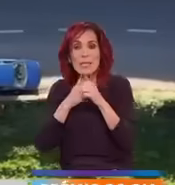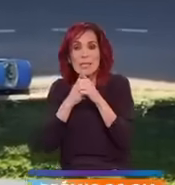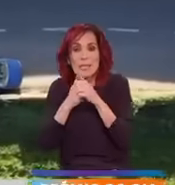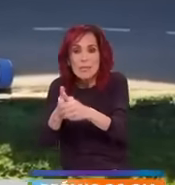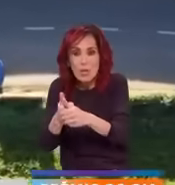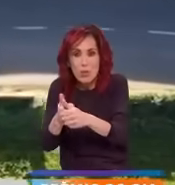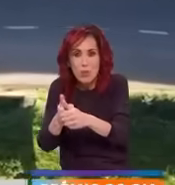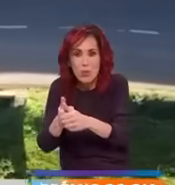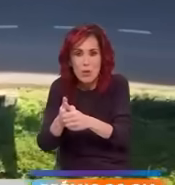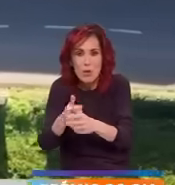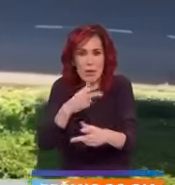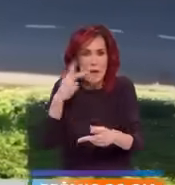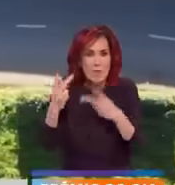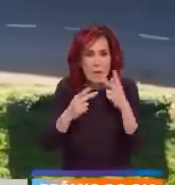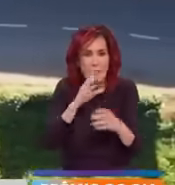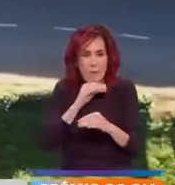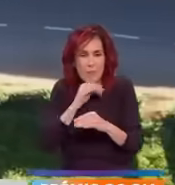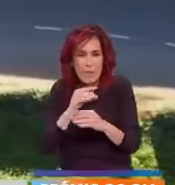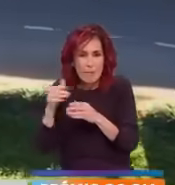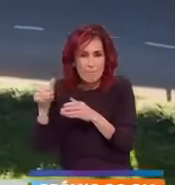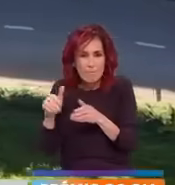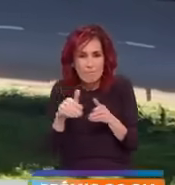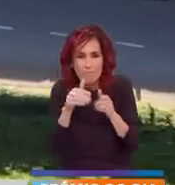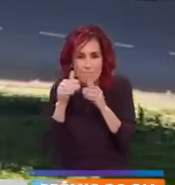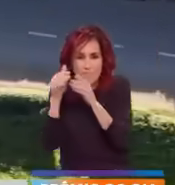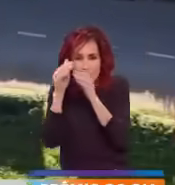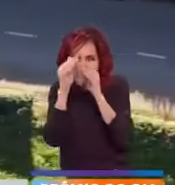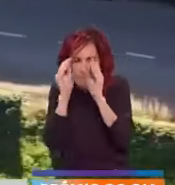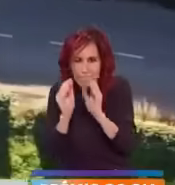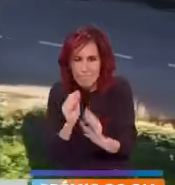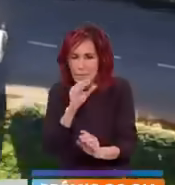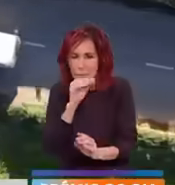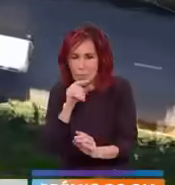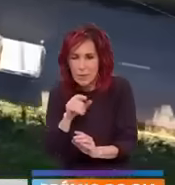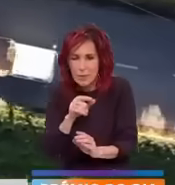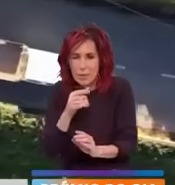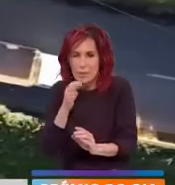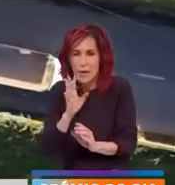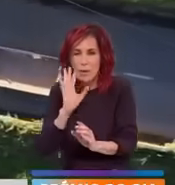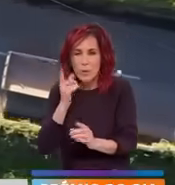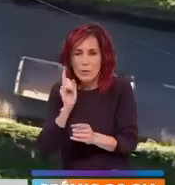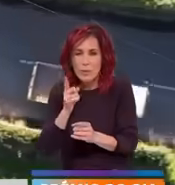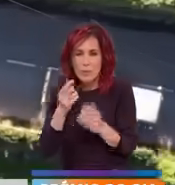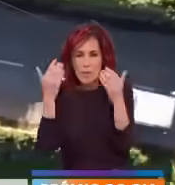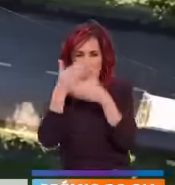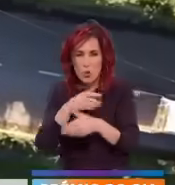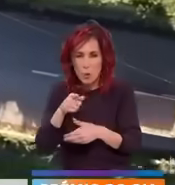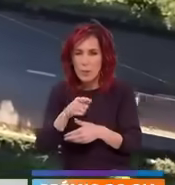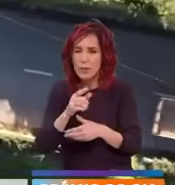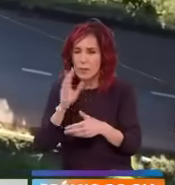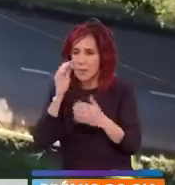rasto, avaliar conversas e dar um caminho certeiro às autoridades sobre o que aconteceu naquela fatídica